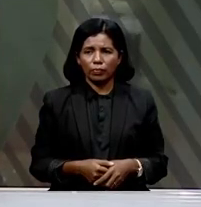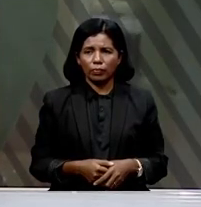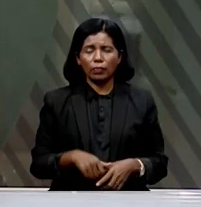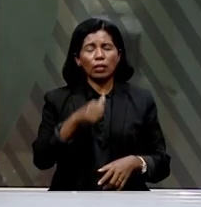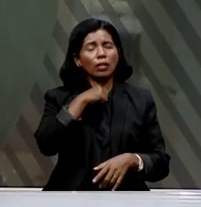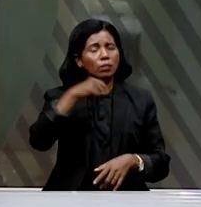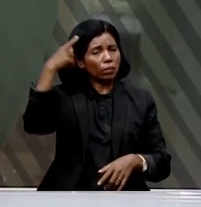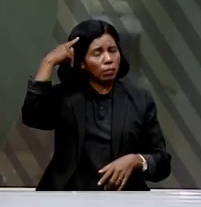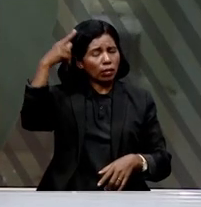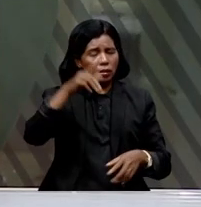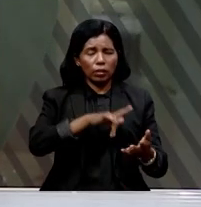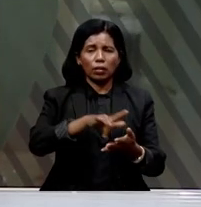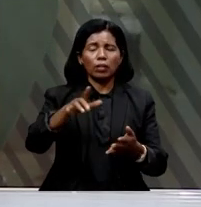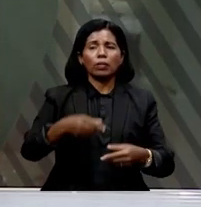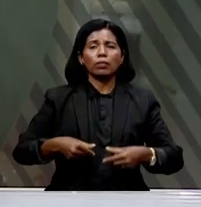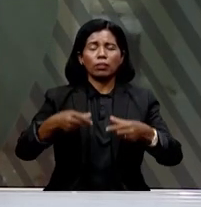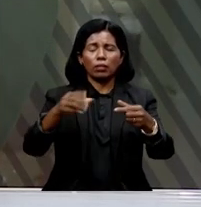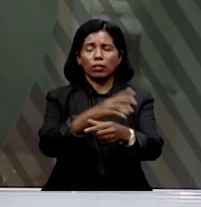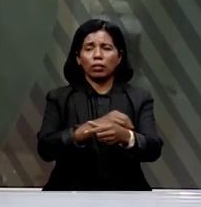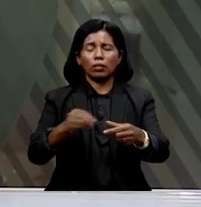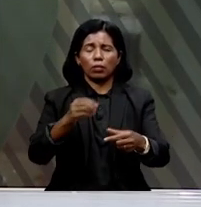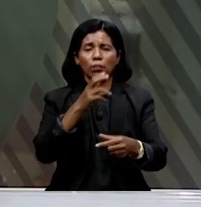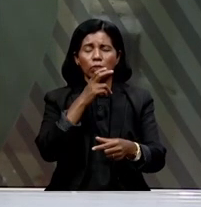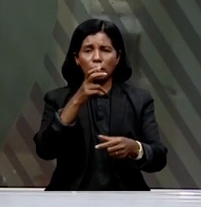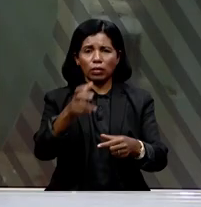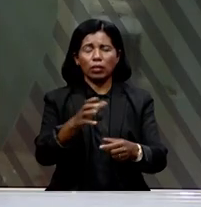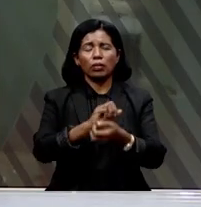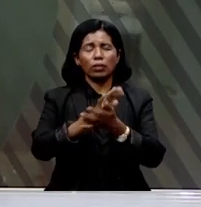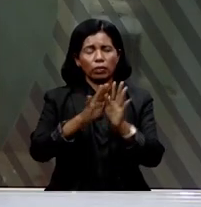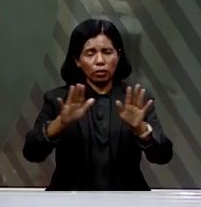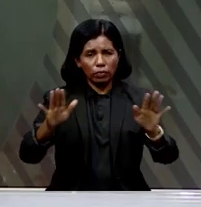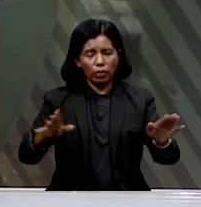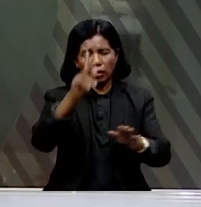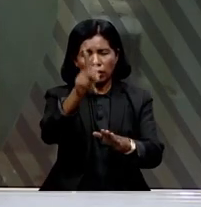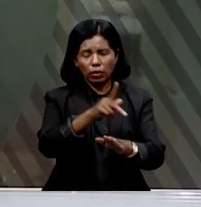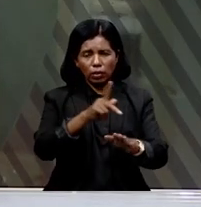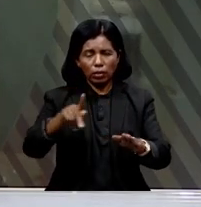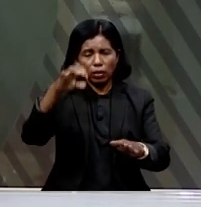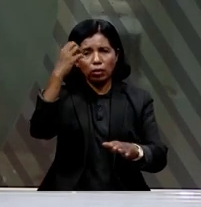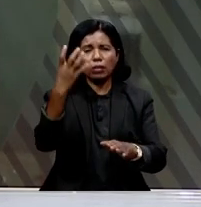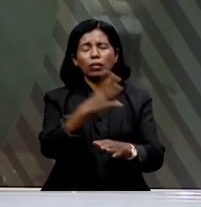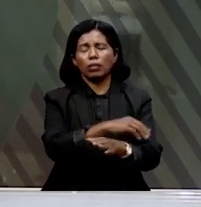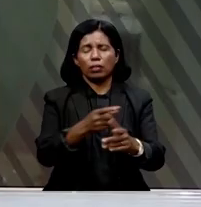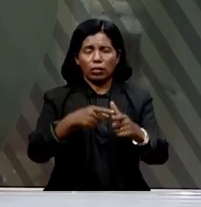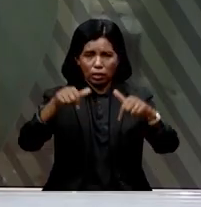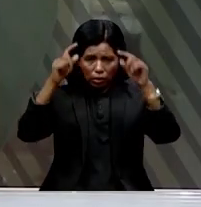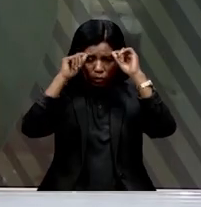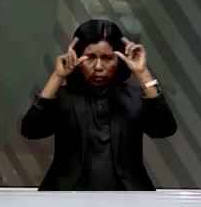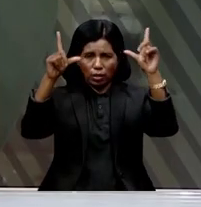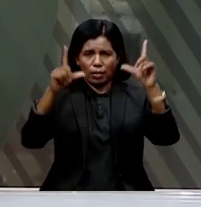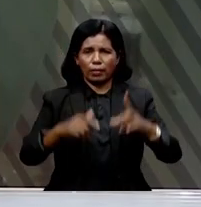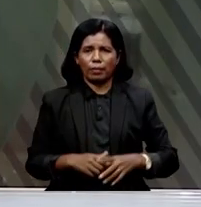Papa Francisco destaca a presença missionária portuguesa ou de Abelarfia Católica no Oriente Português e Timor-Leste.